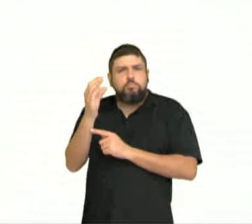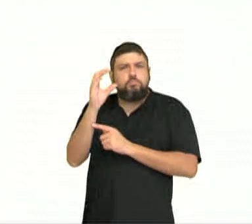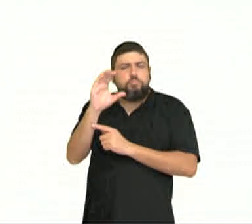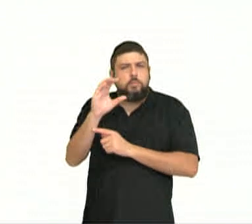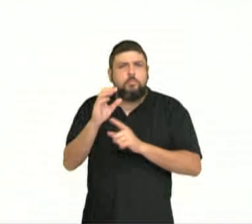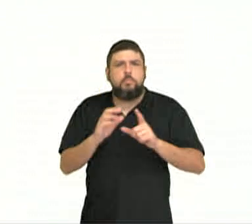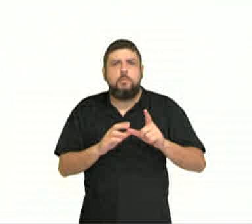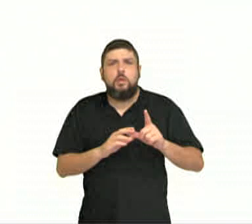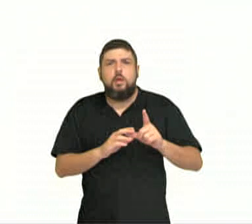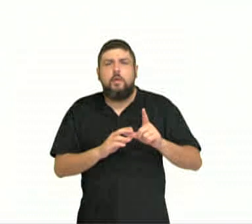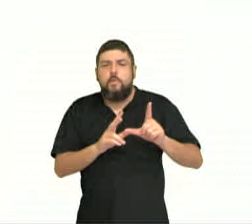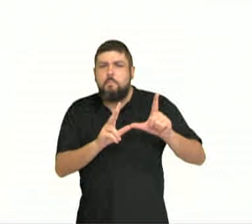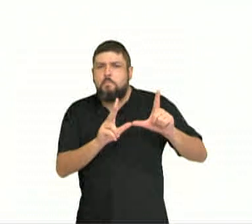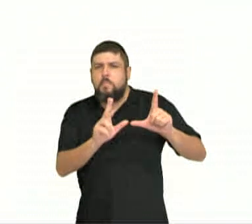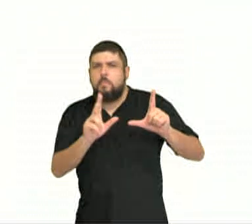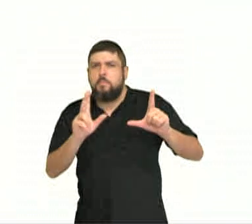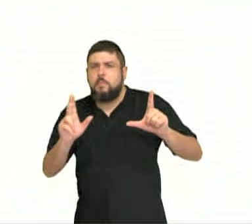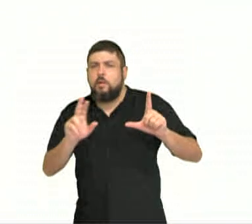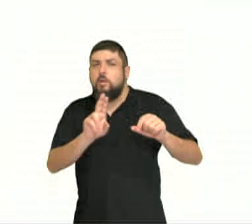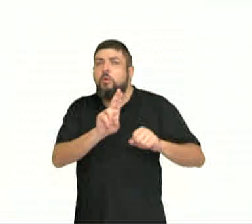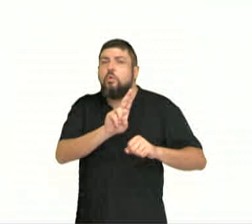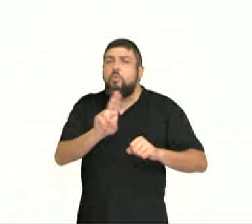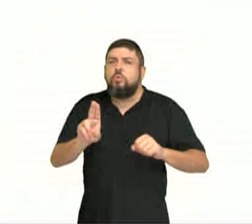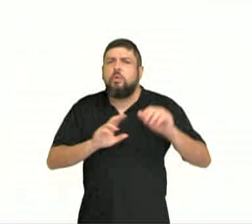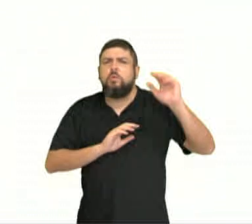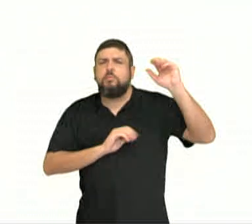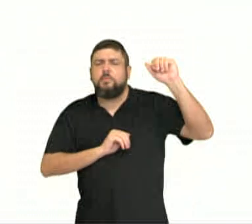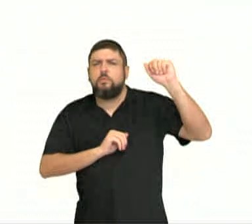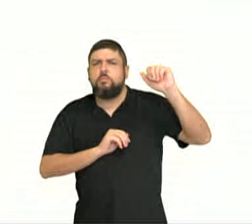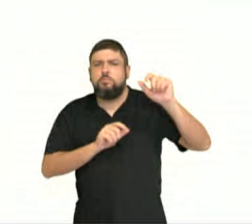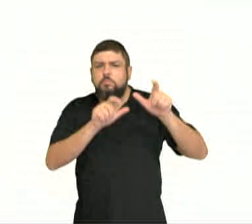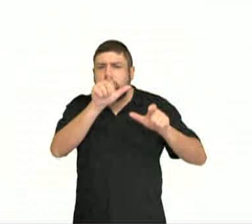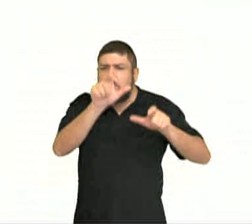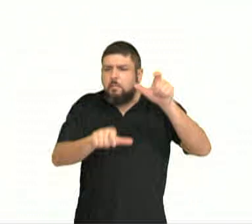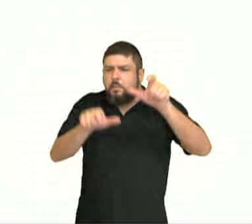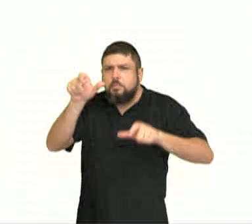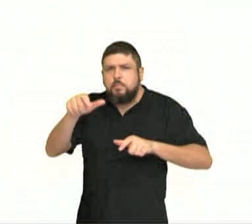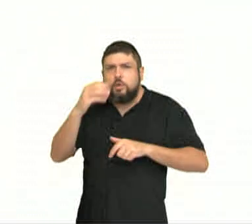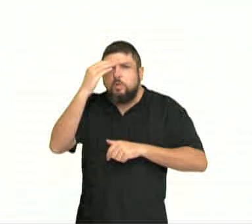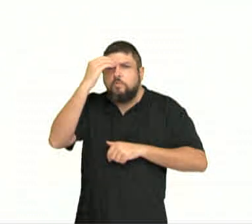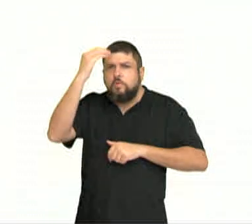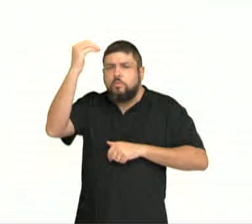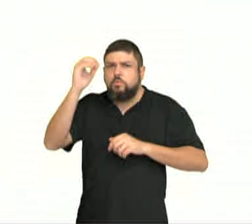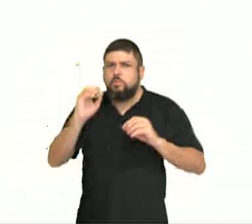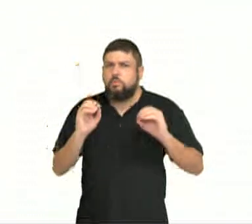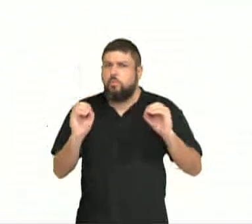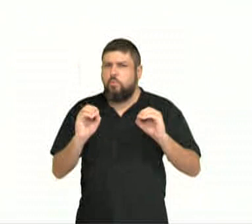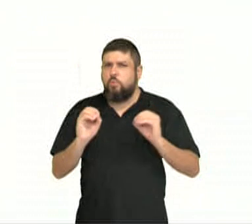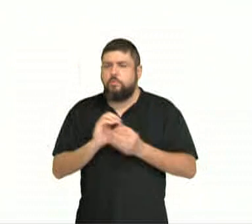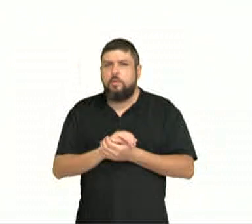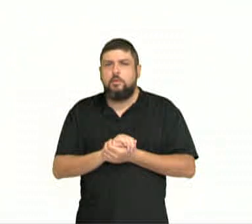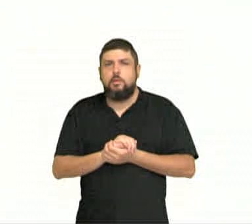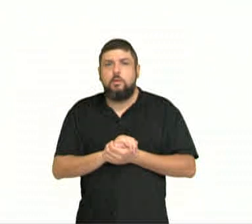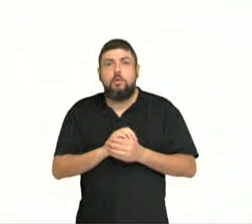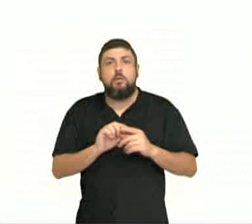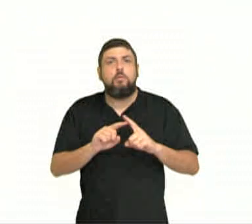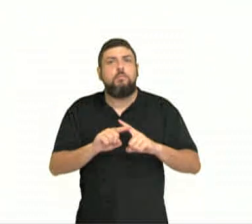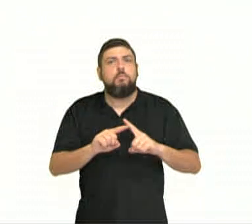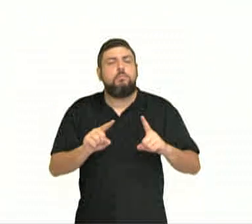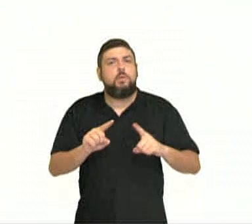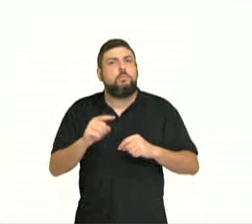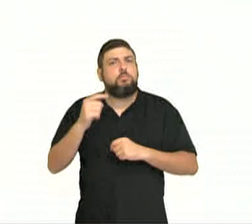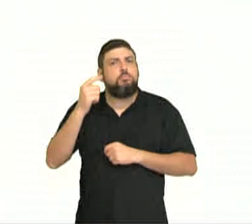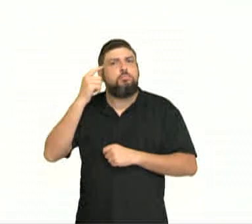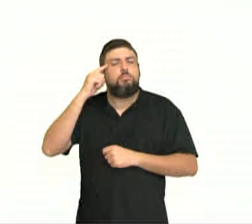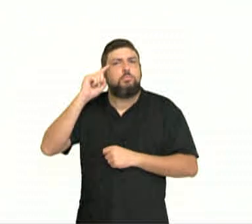nome em espanhol e sem rostos conhecidos no elenco. O que ela não esperava, porém, é que La